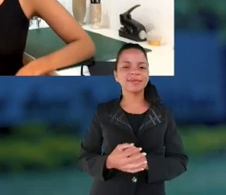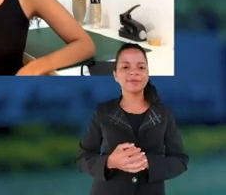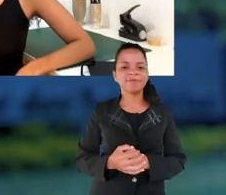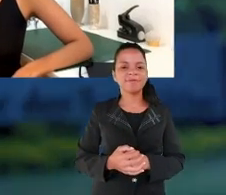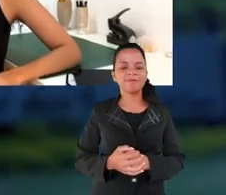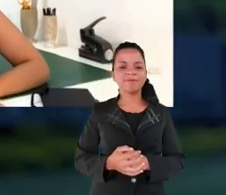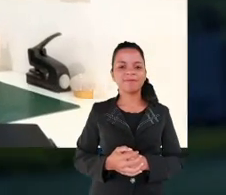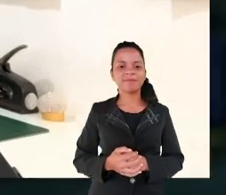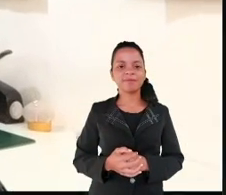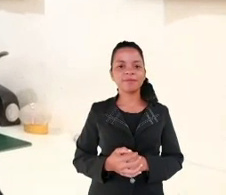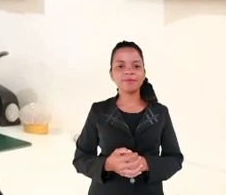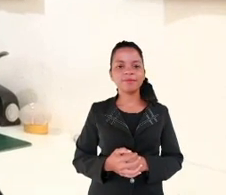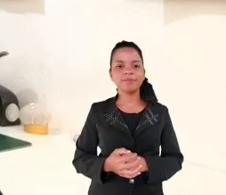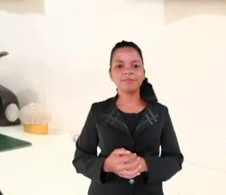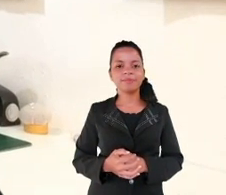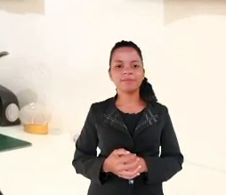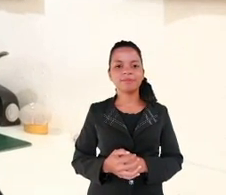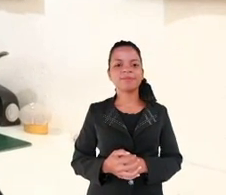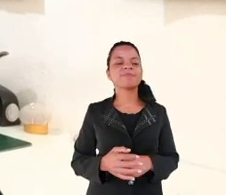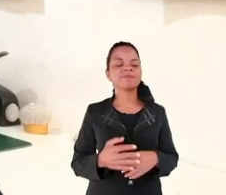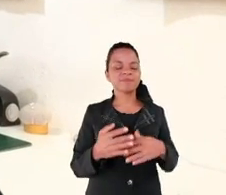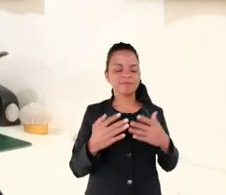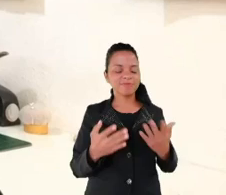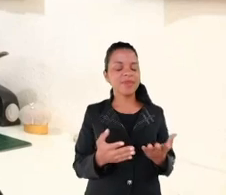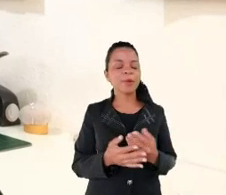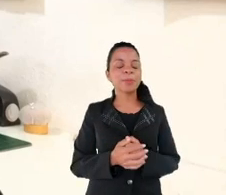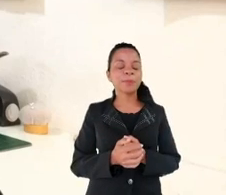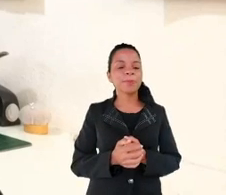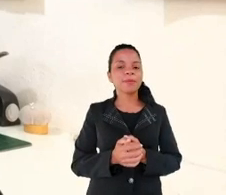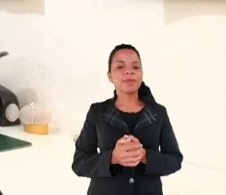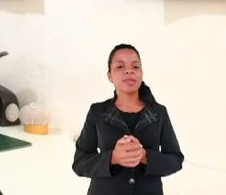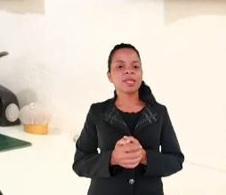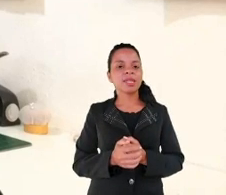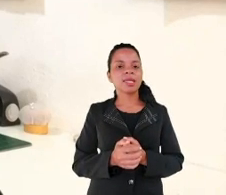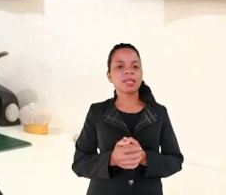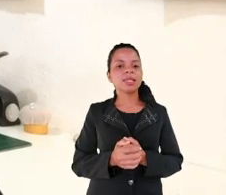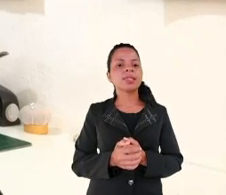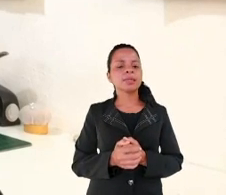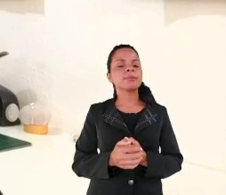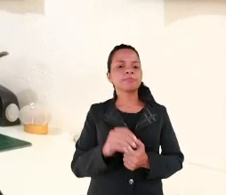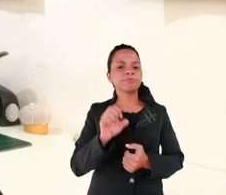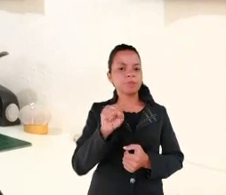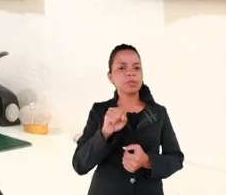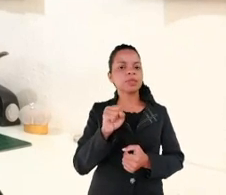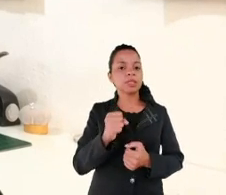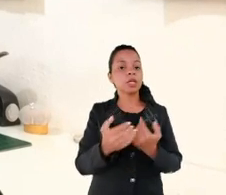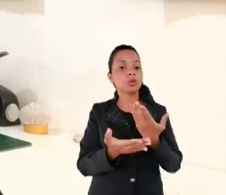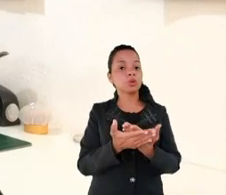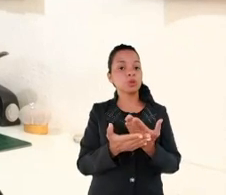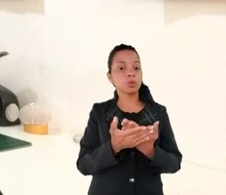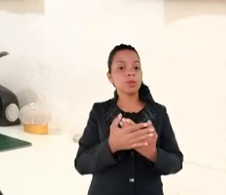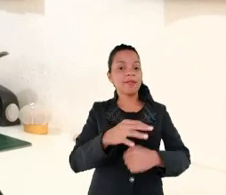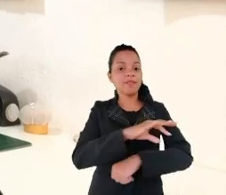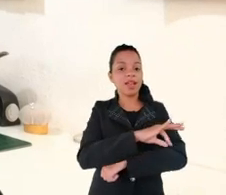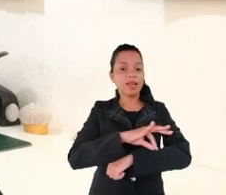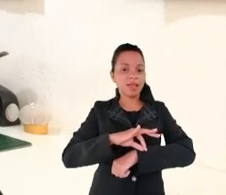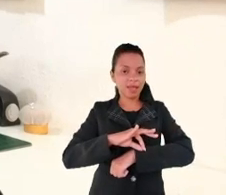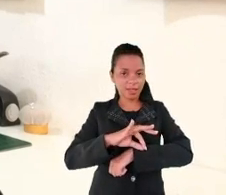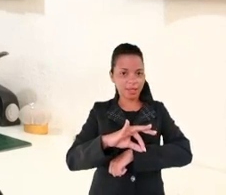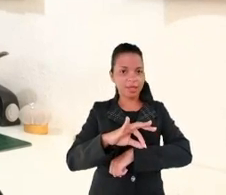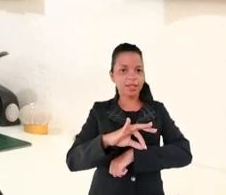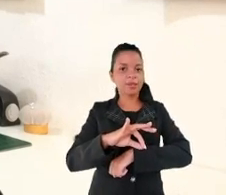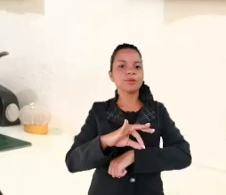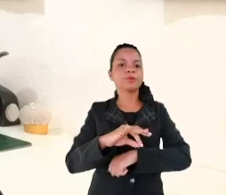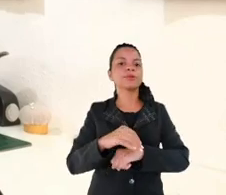Bom, não, você falou certinho. Eu estudava arquitetura, eu estudei arquitetura, eu me